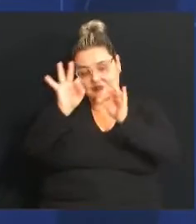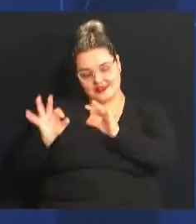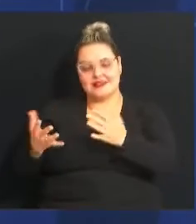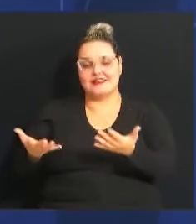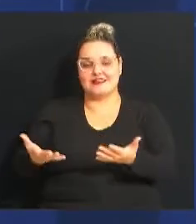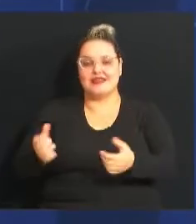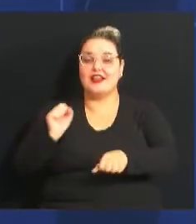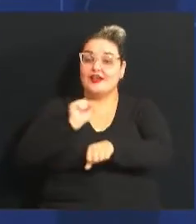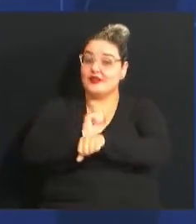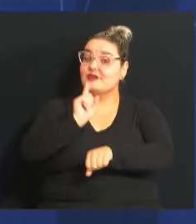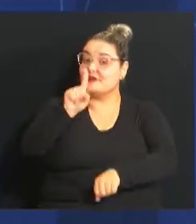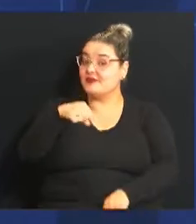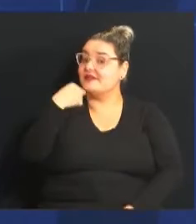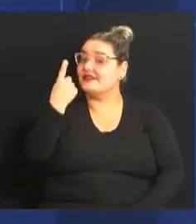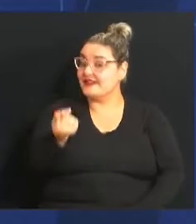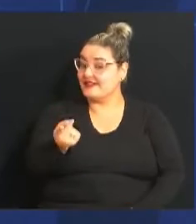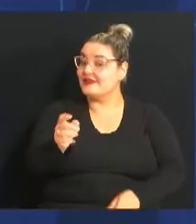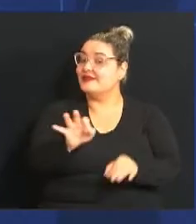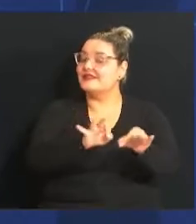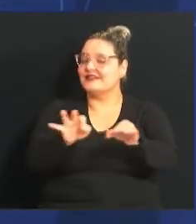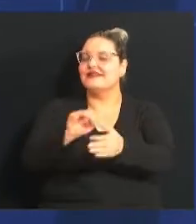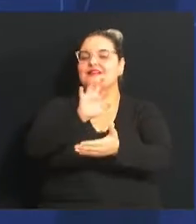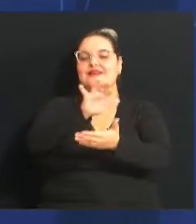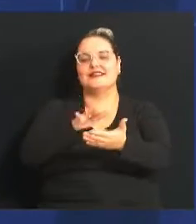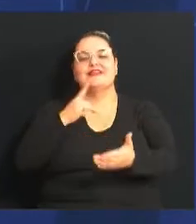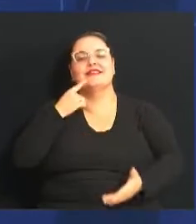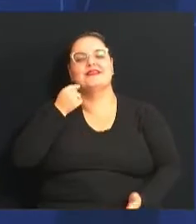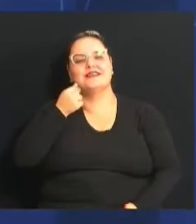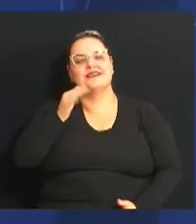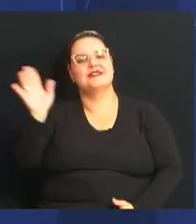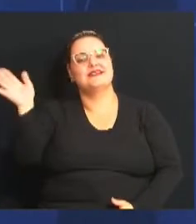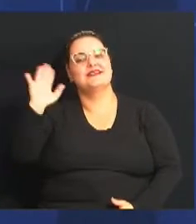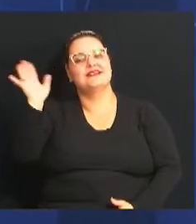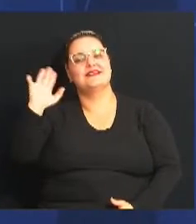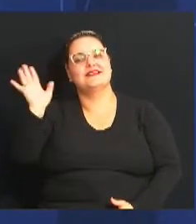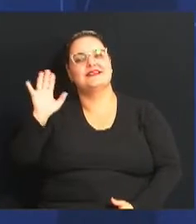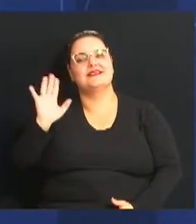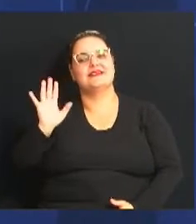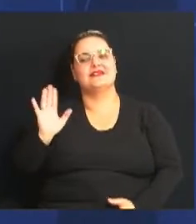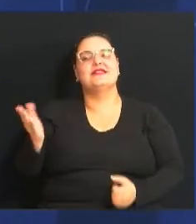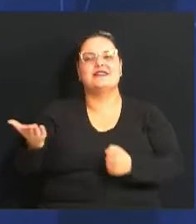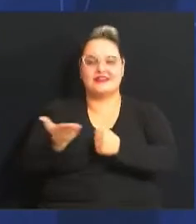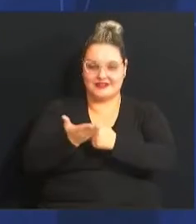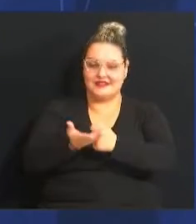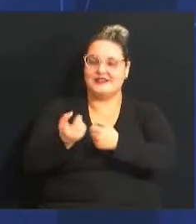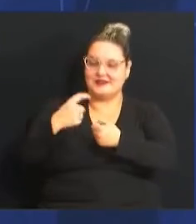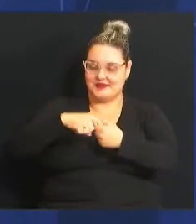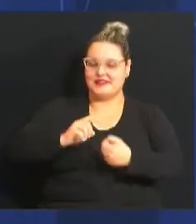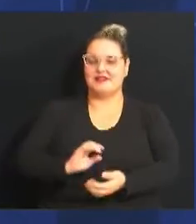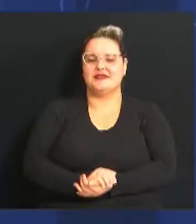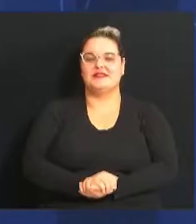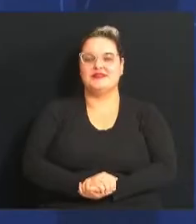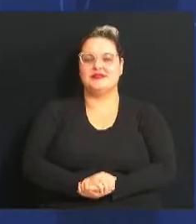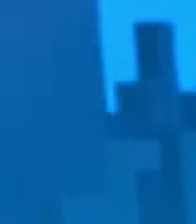espero vocês na próxima edição do Na Ponta do Lápis. Até mais e voltamos depois do comercial.